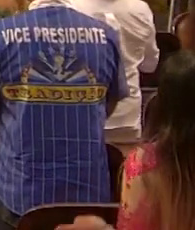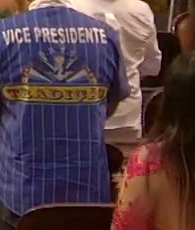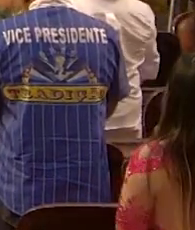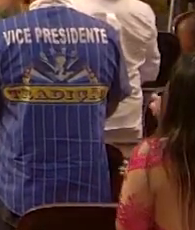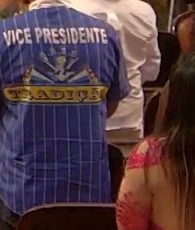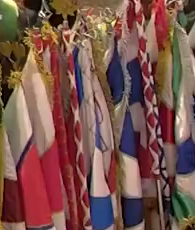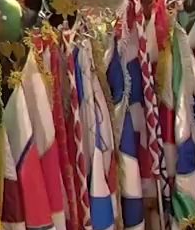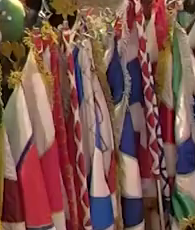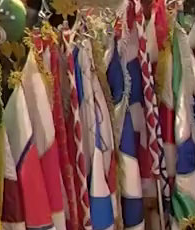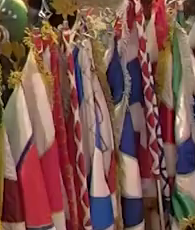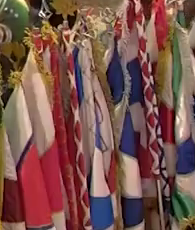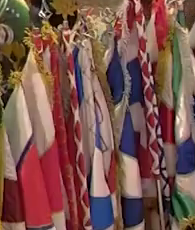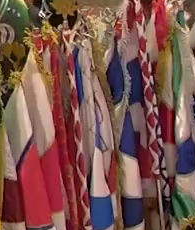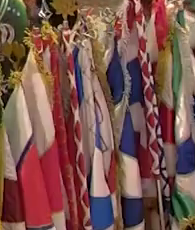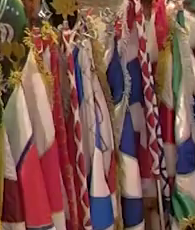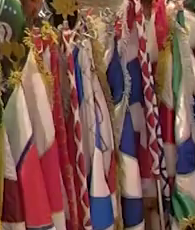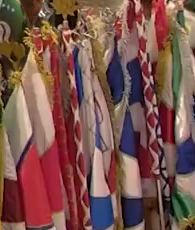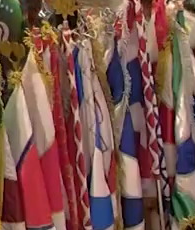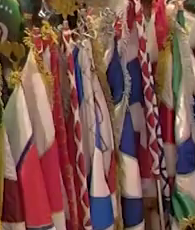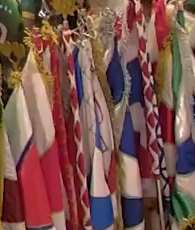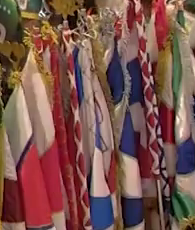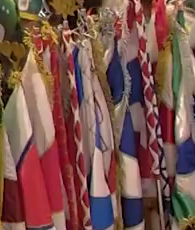Obrigado por tudo. Parabéns.